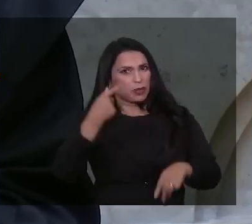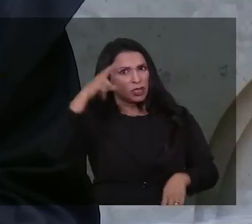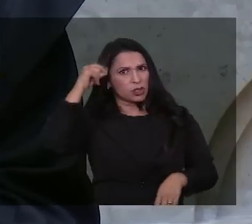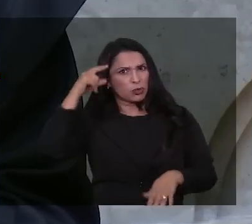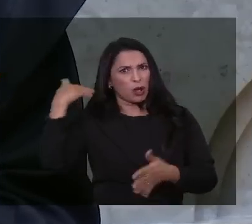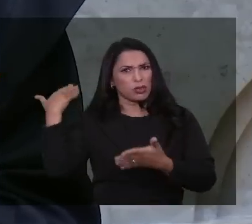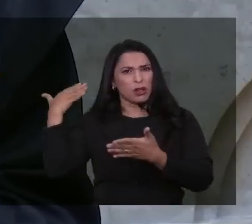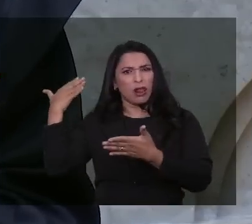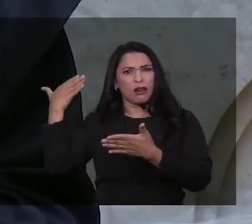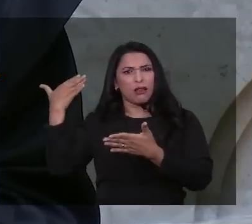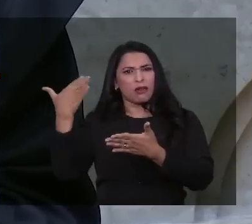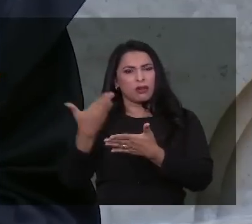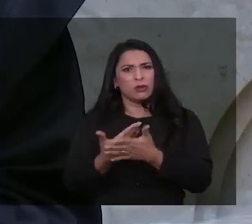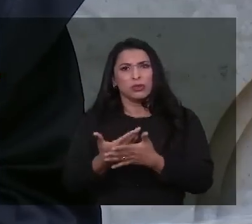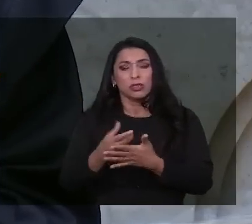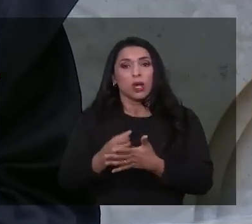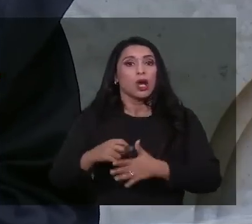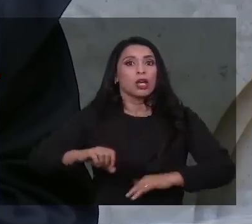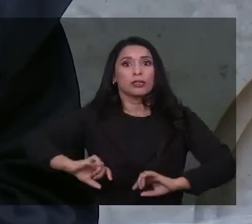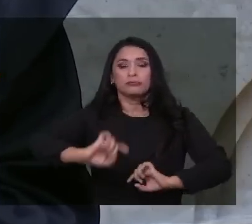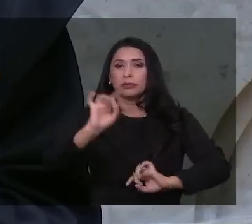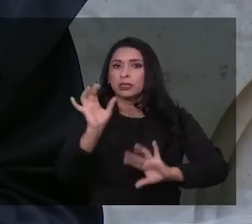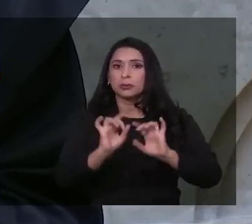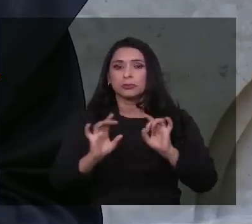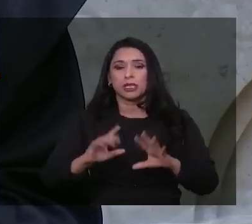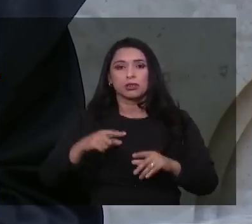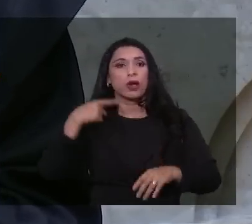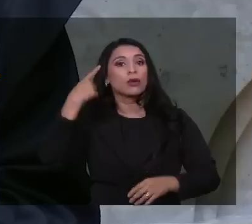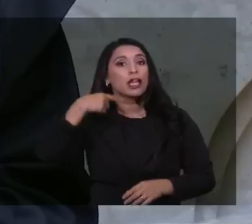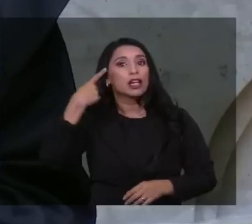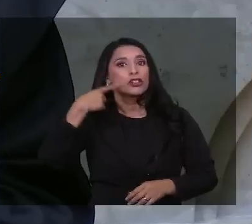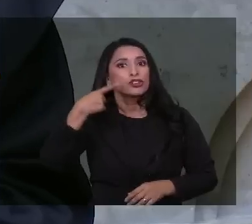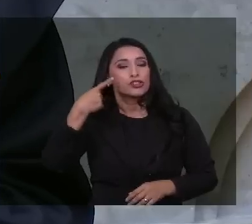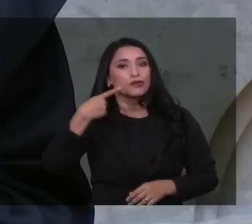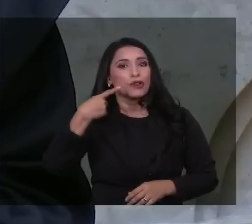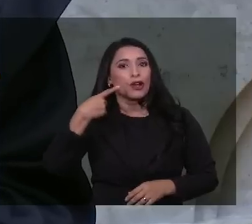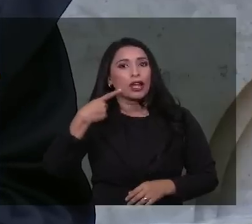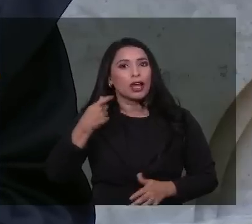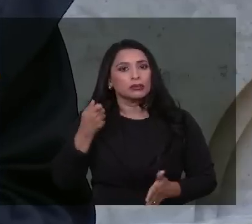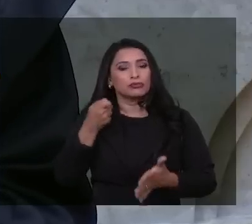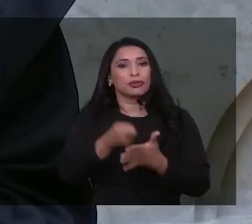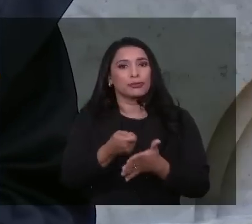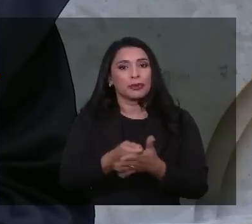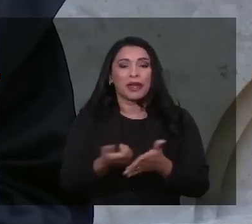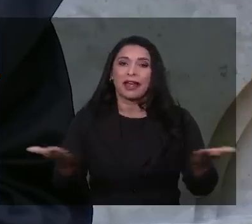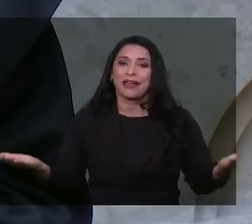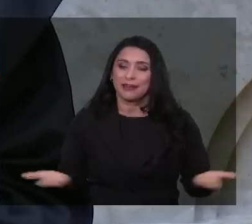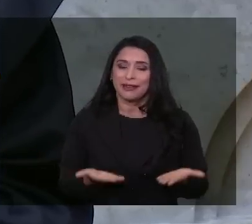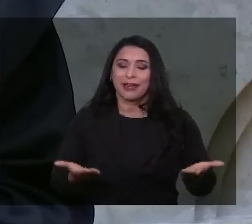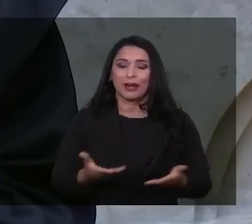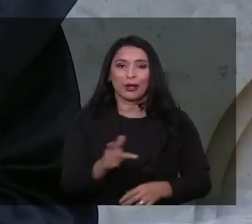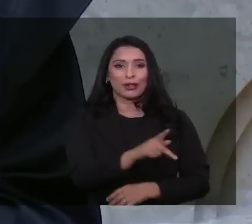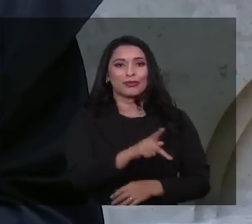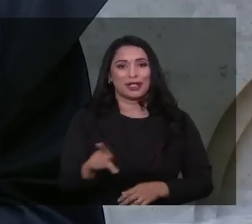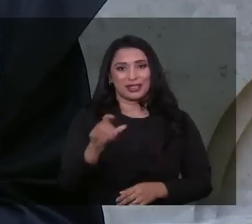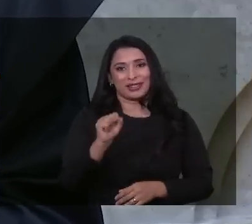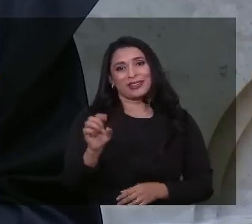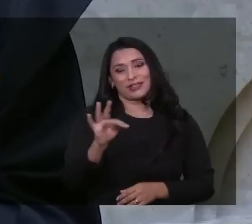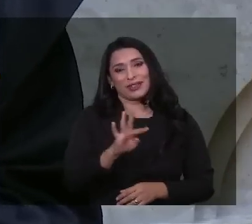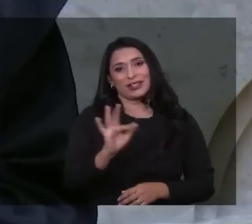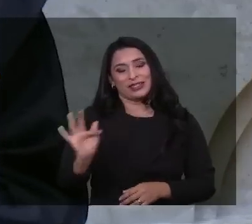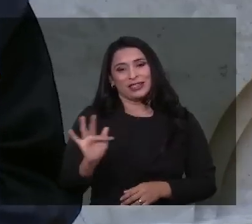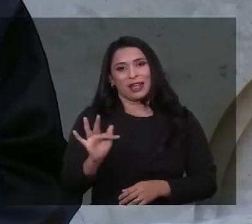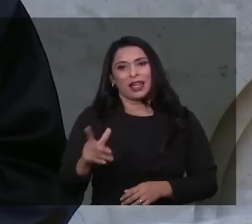brilhante que começa como advogado militante e agora alcança o seu ponto fulcral na presidência do Supremo Tribunal Federal. Homem de